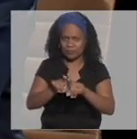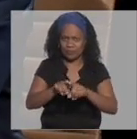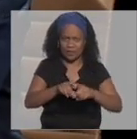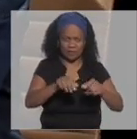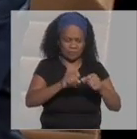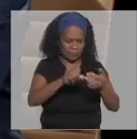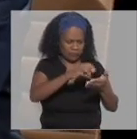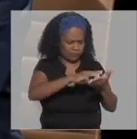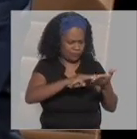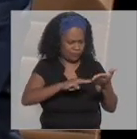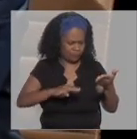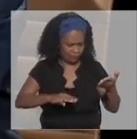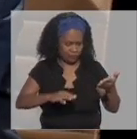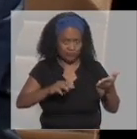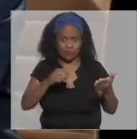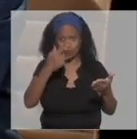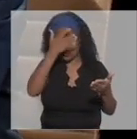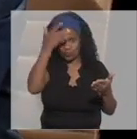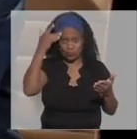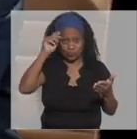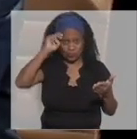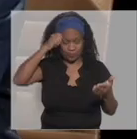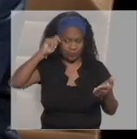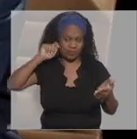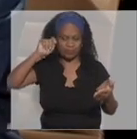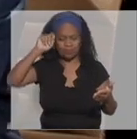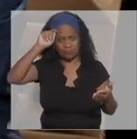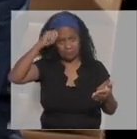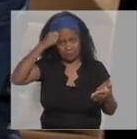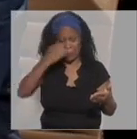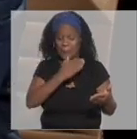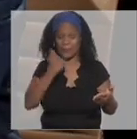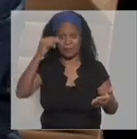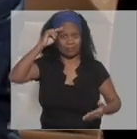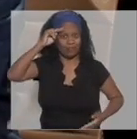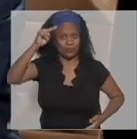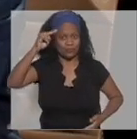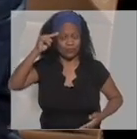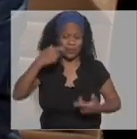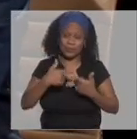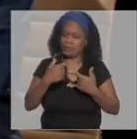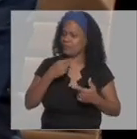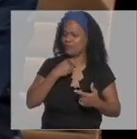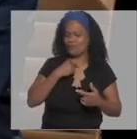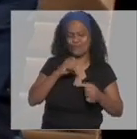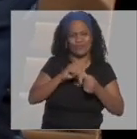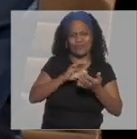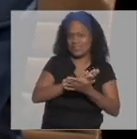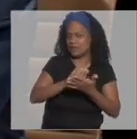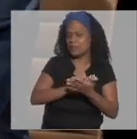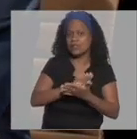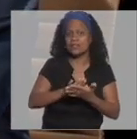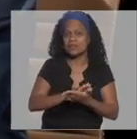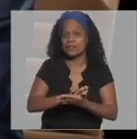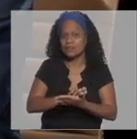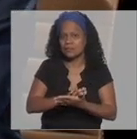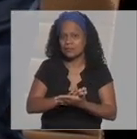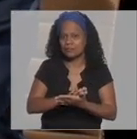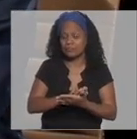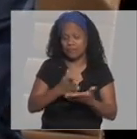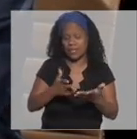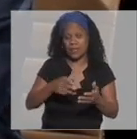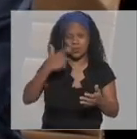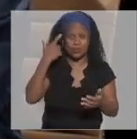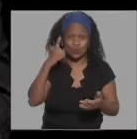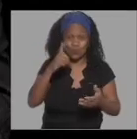defendeu a tese é que um negro é quando matava o senhor em legítima defesa e assim ele conseguiu libertar-se de